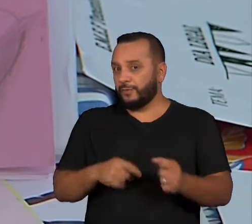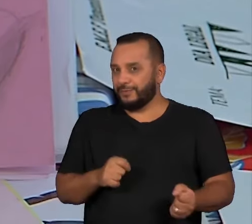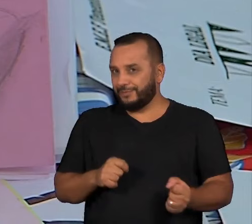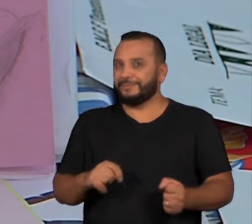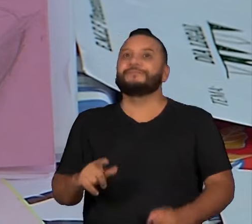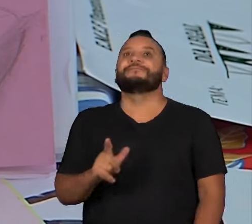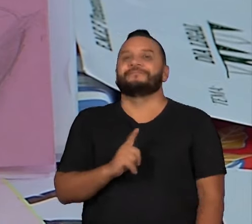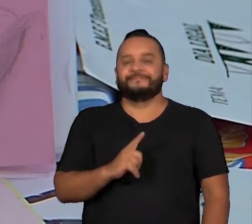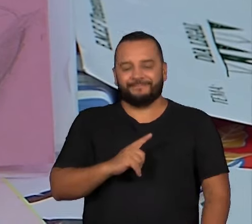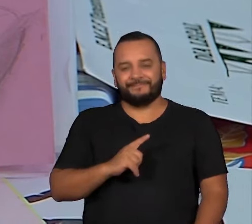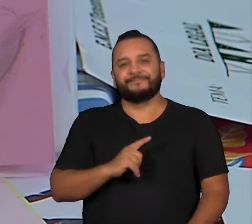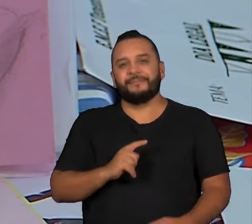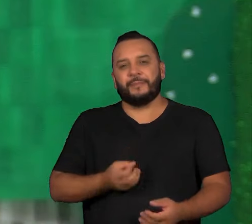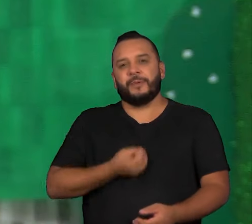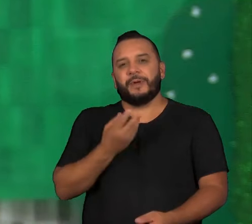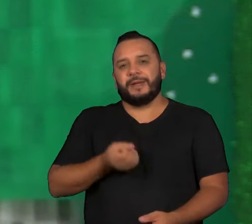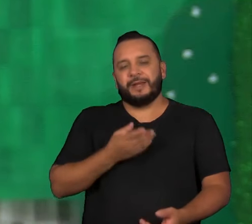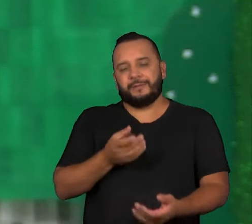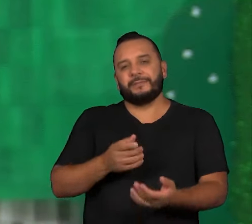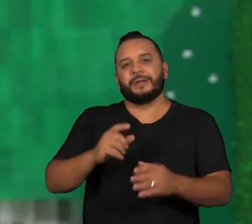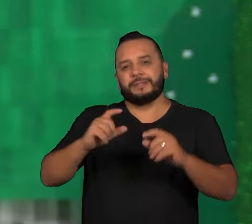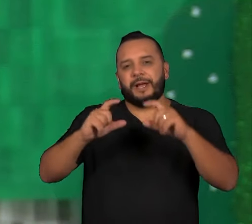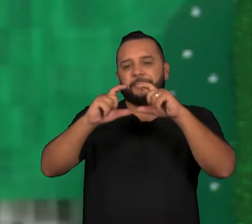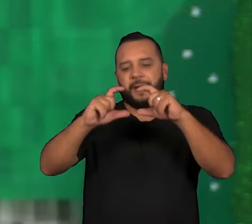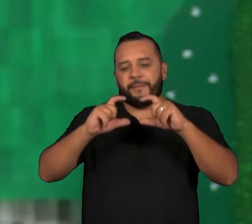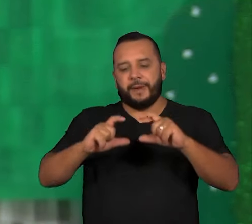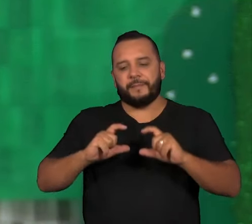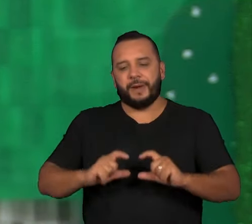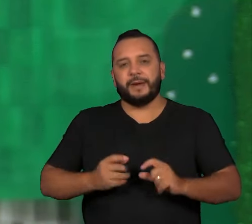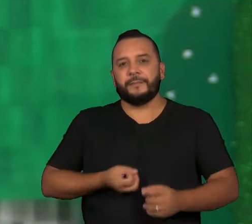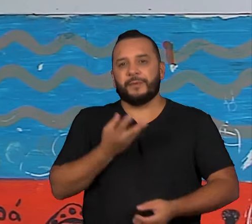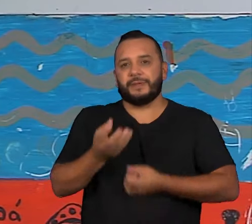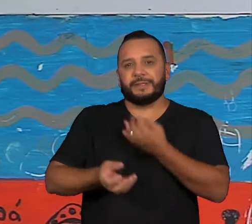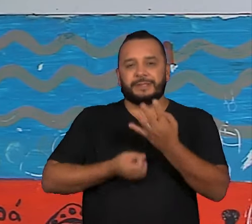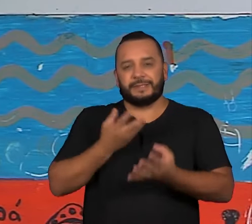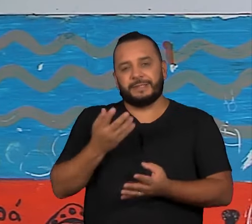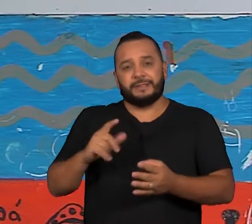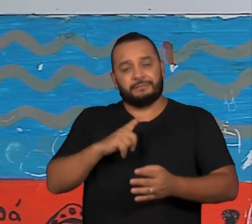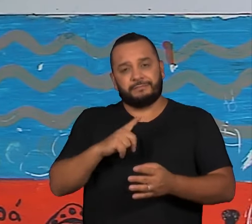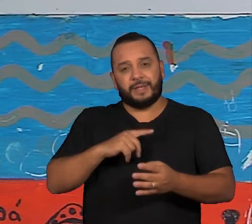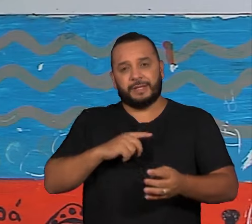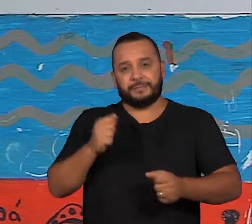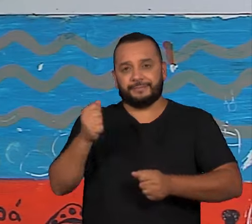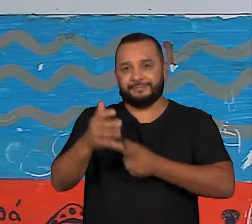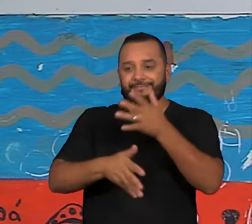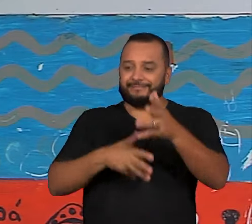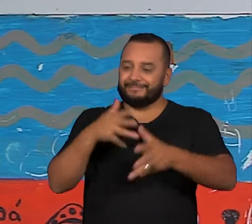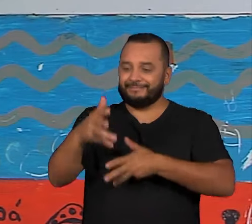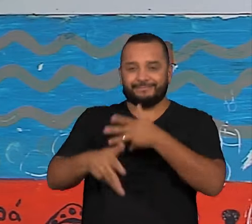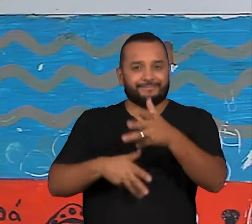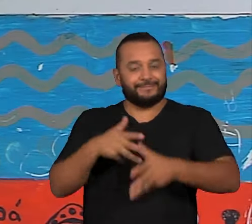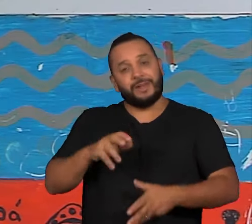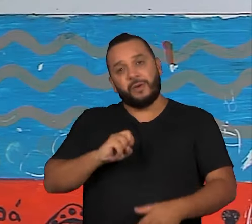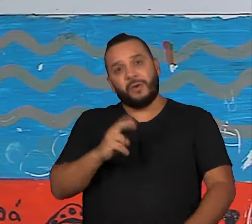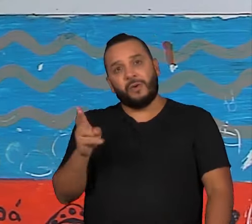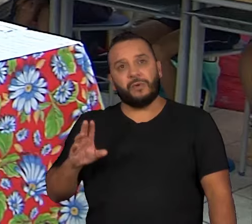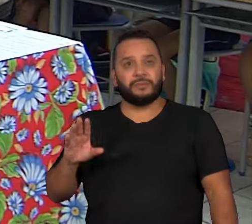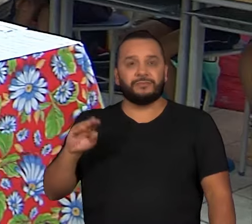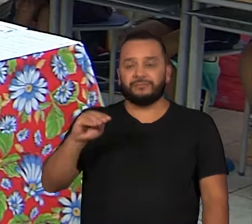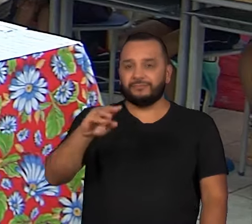em forma de poesia, originados em relatos orais e, normalmente, ilustrados com